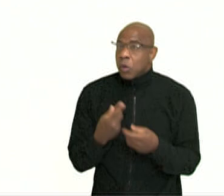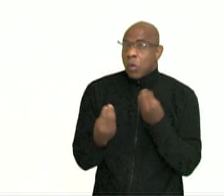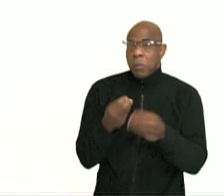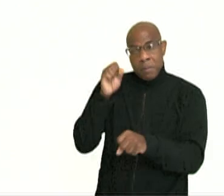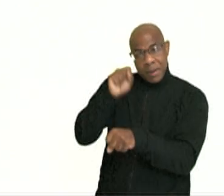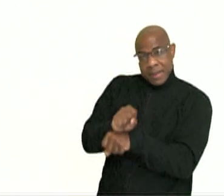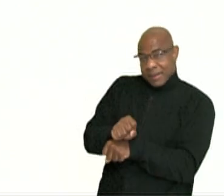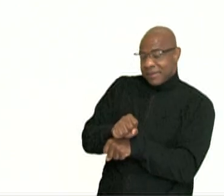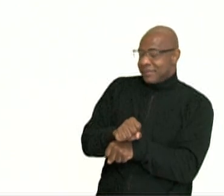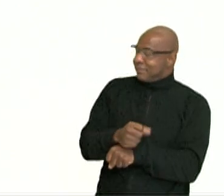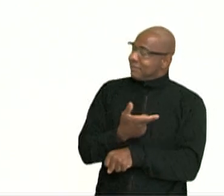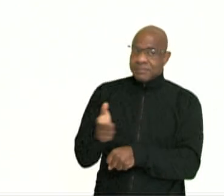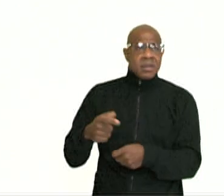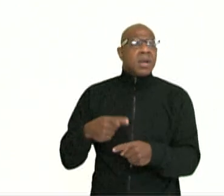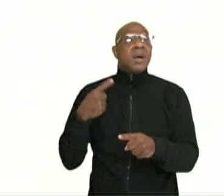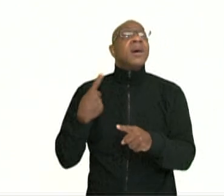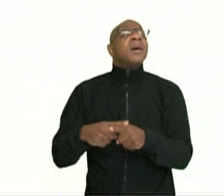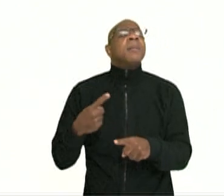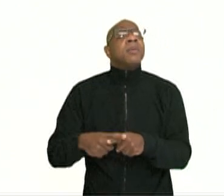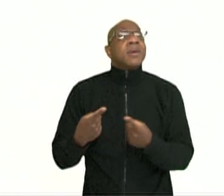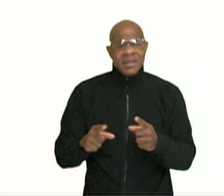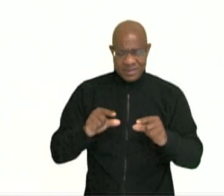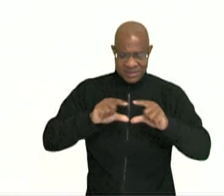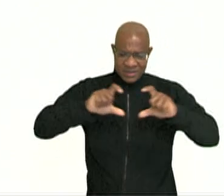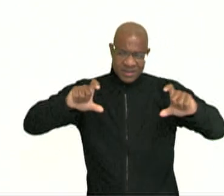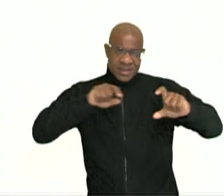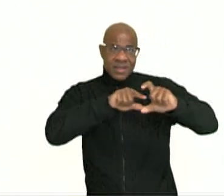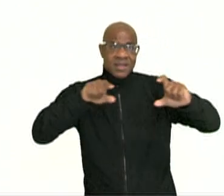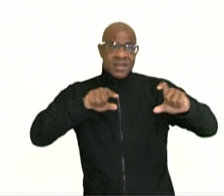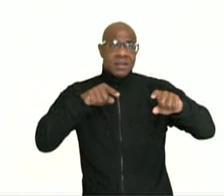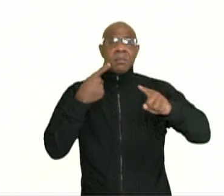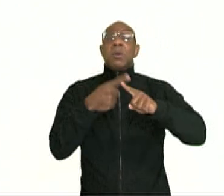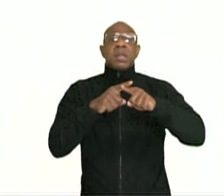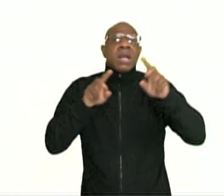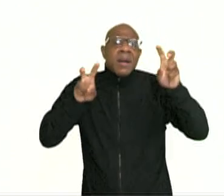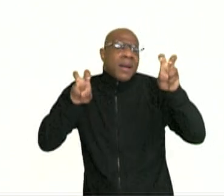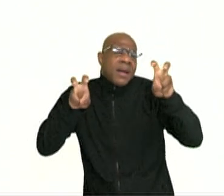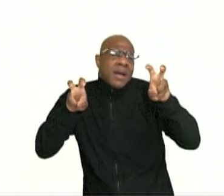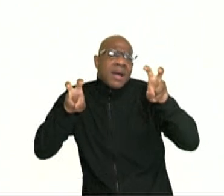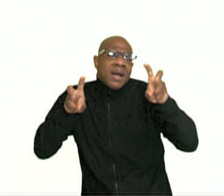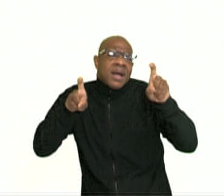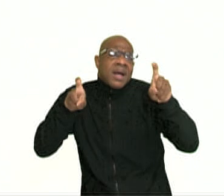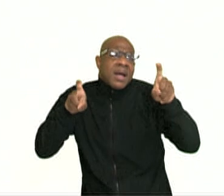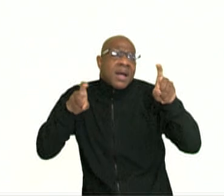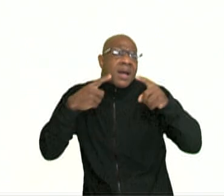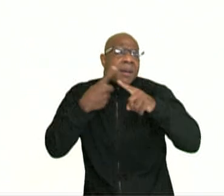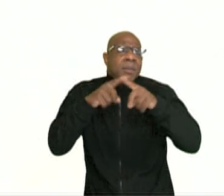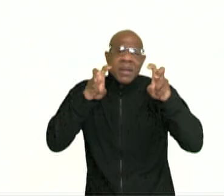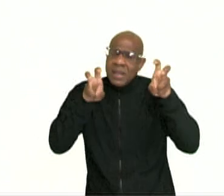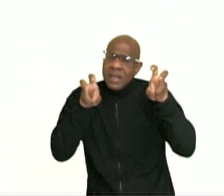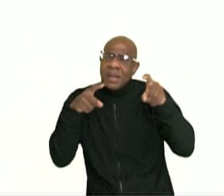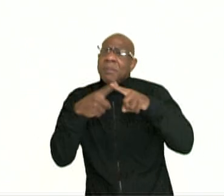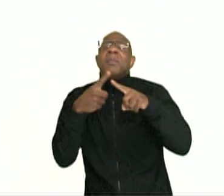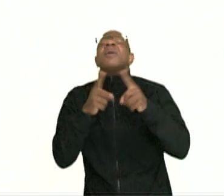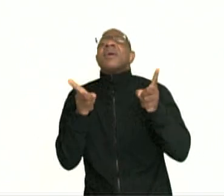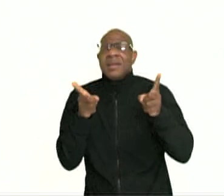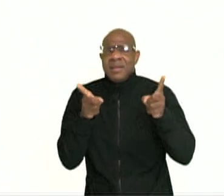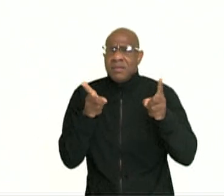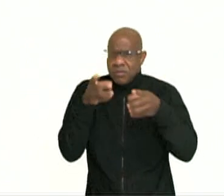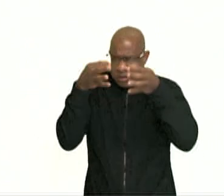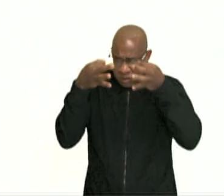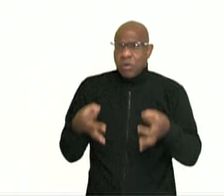parar. Por que essa parte do texto está entre aspas? Você concorda com essa